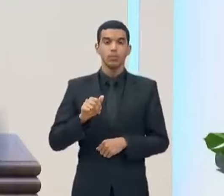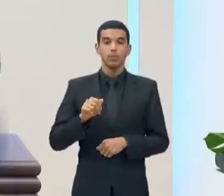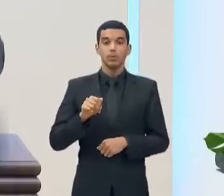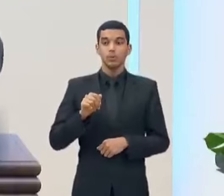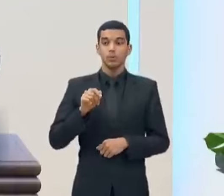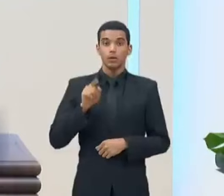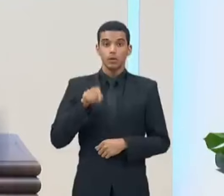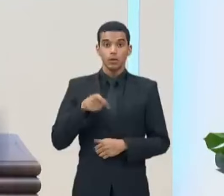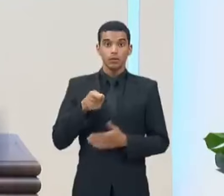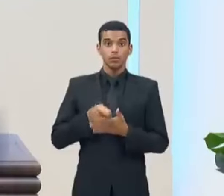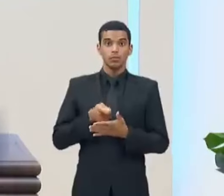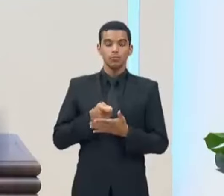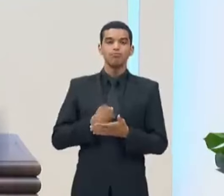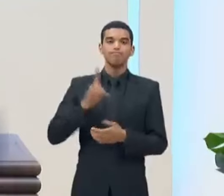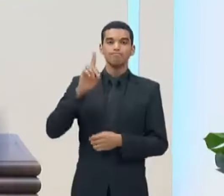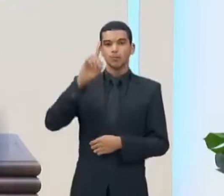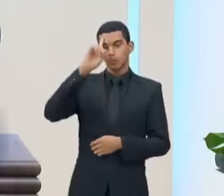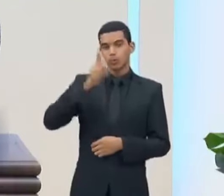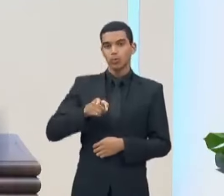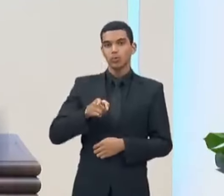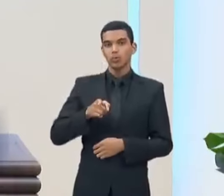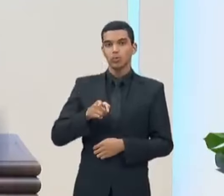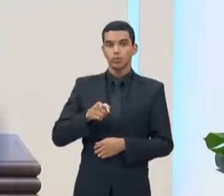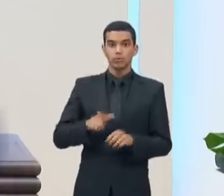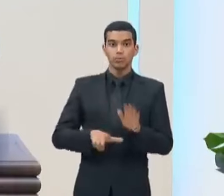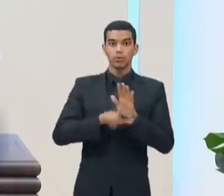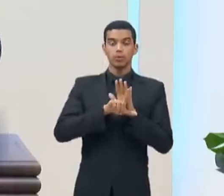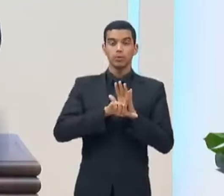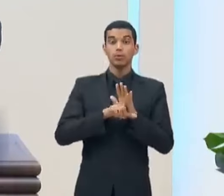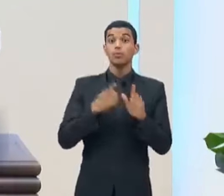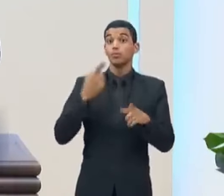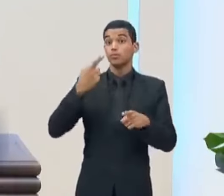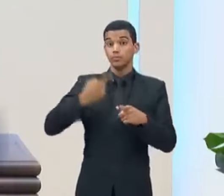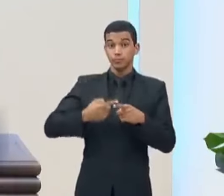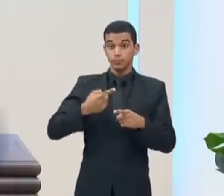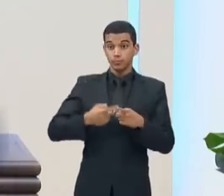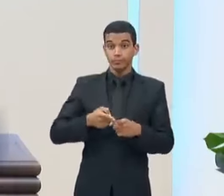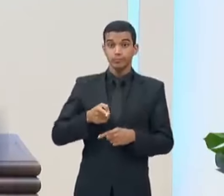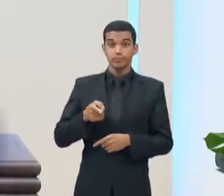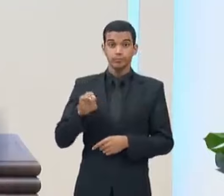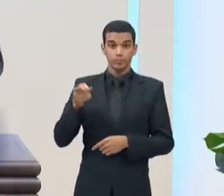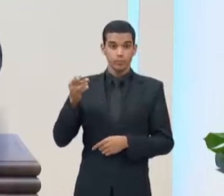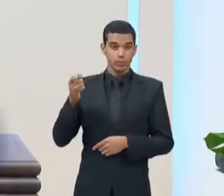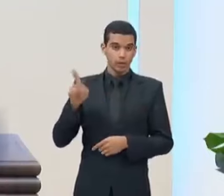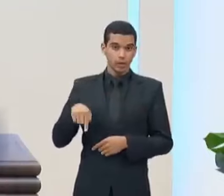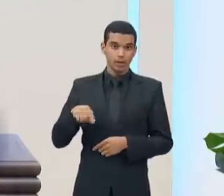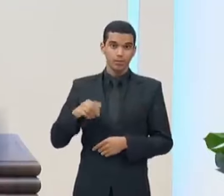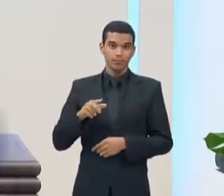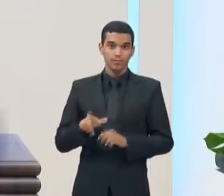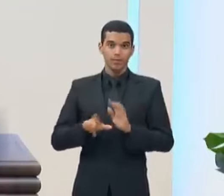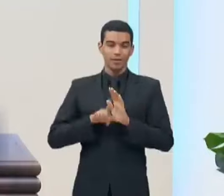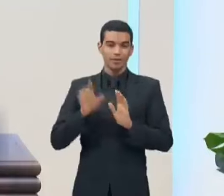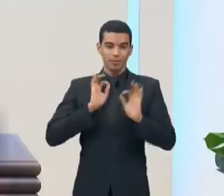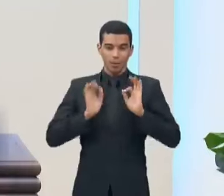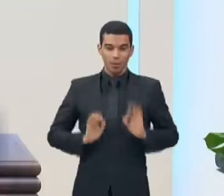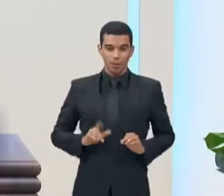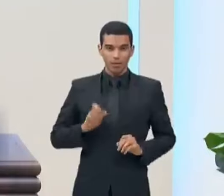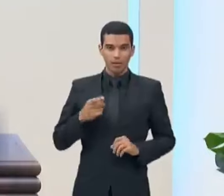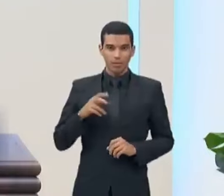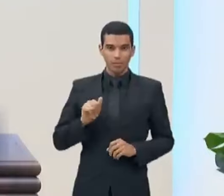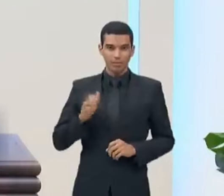móveis, o próprio Deus determinou leis que pudesse reger, que pudesse direcionar